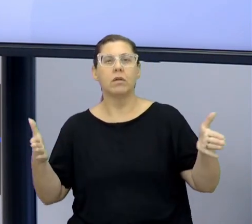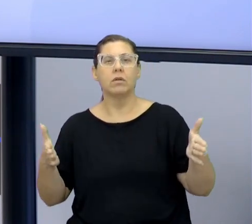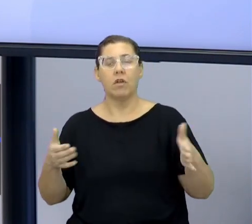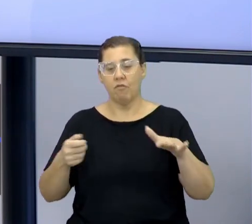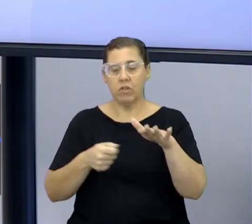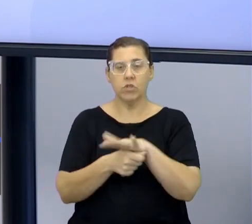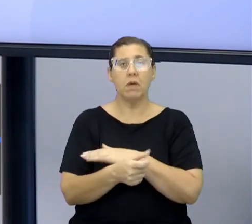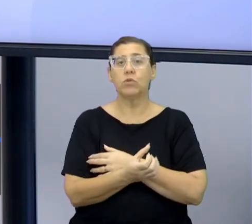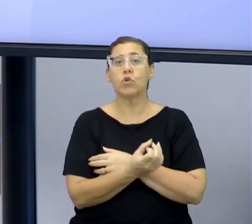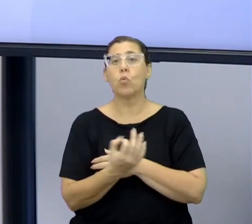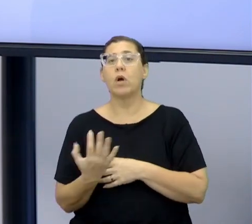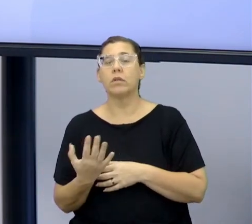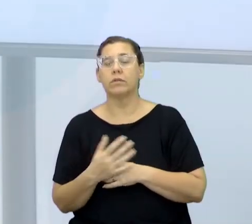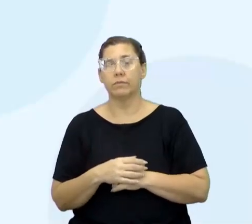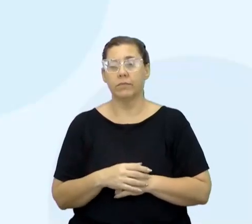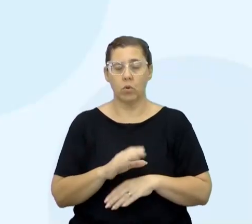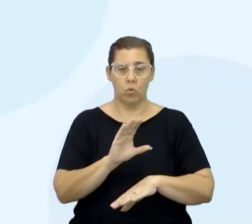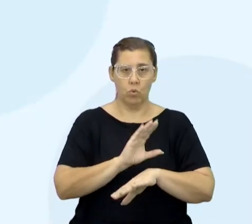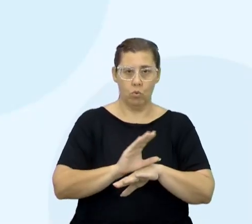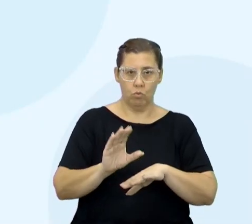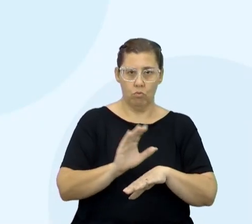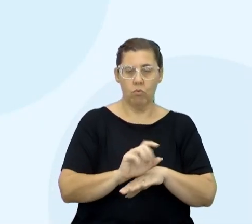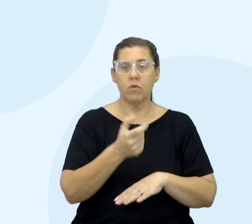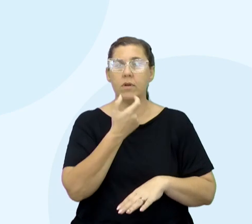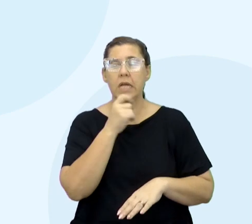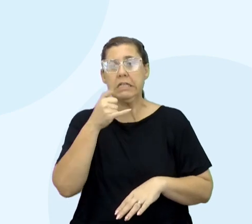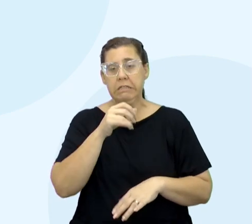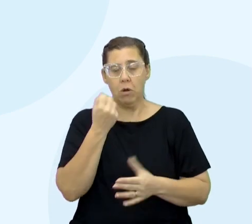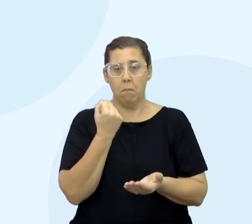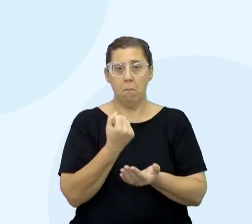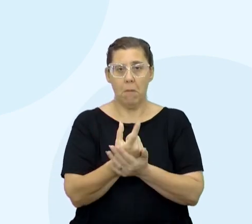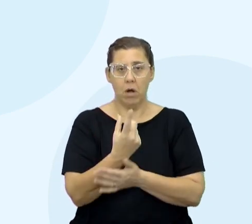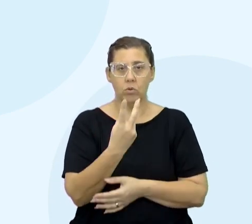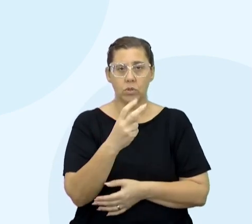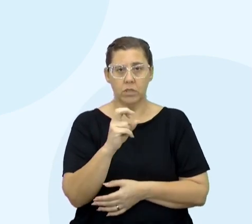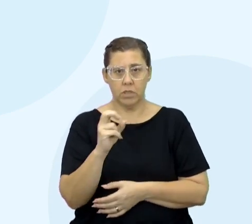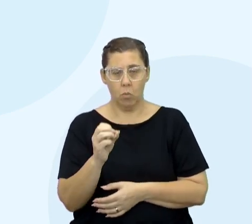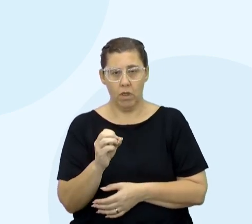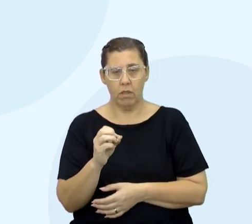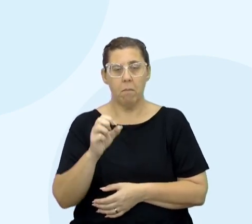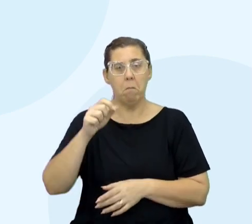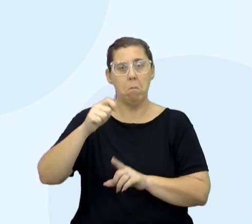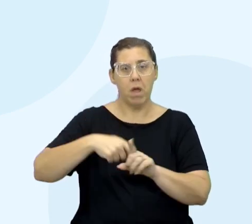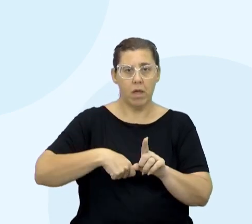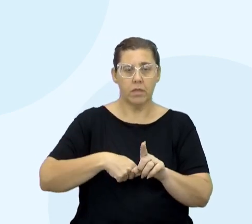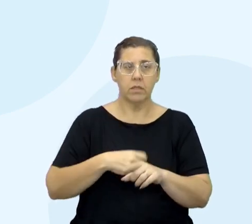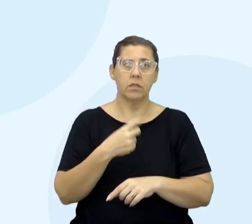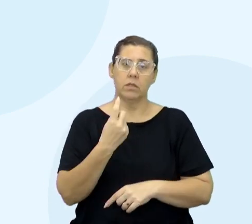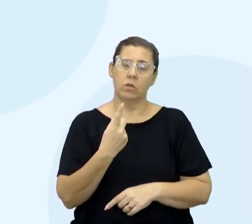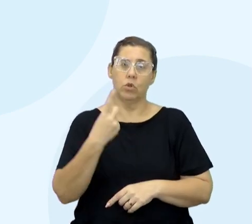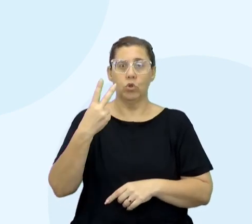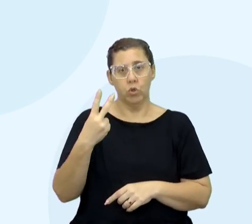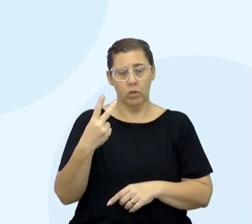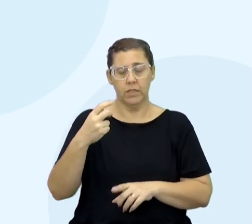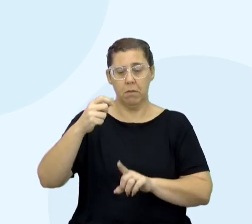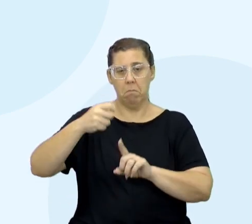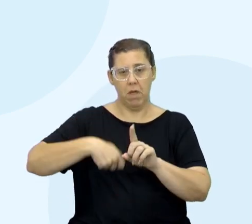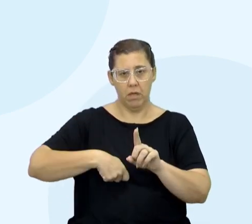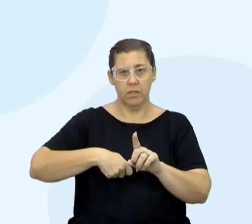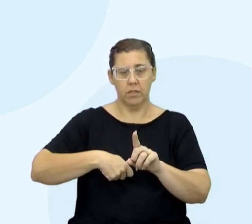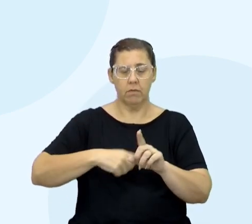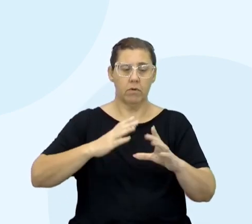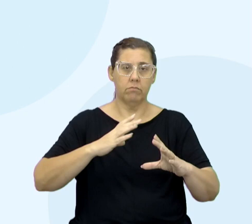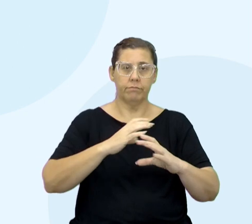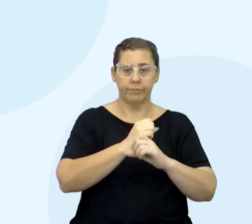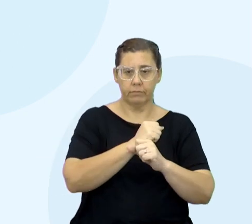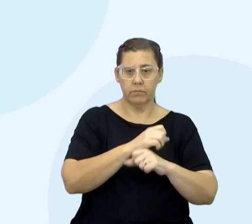investir nisso? Então, um curso de inglês, se eu pago R$250 por mês, durante 12 meses, né? Eu vou fazer a conta